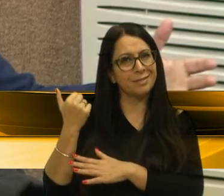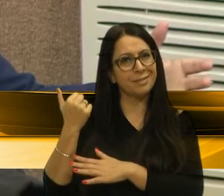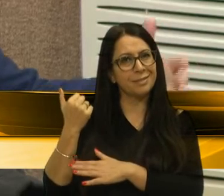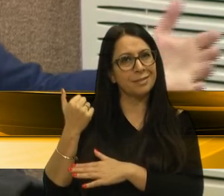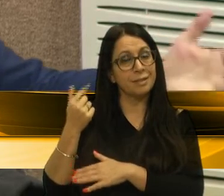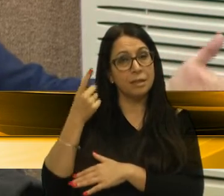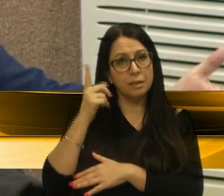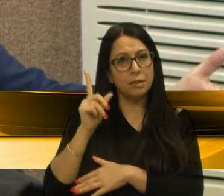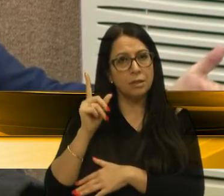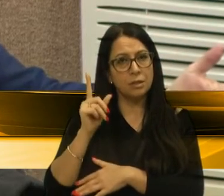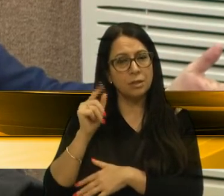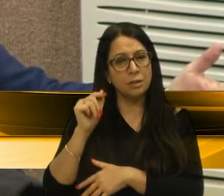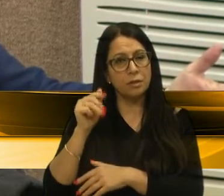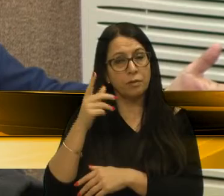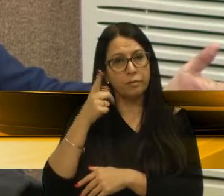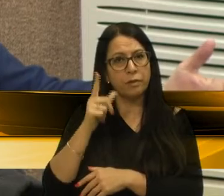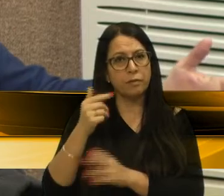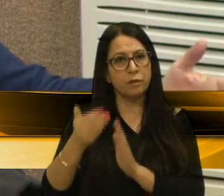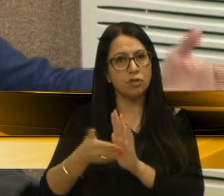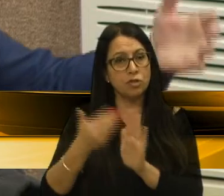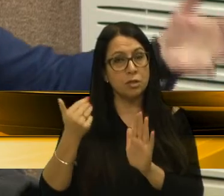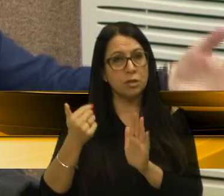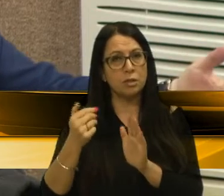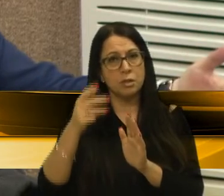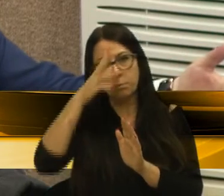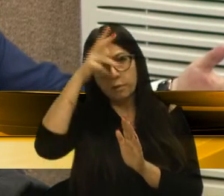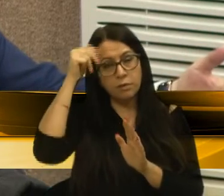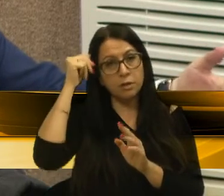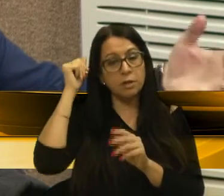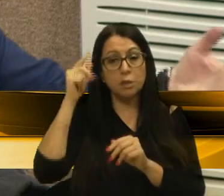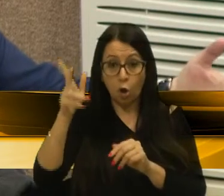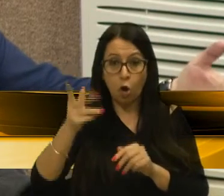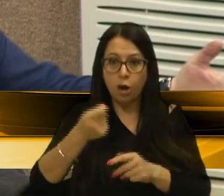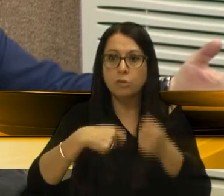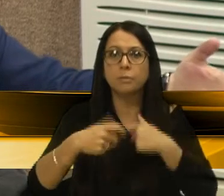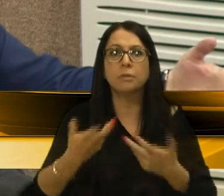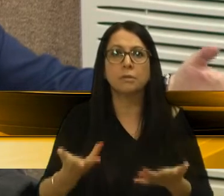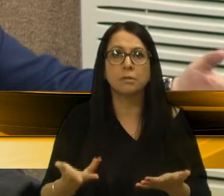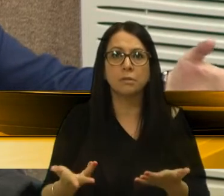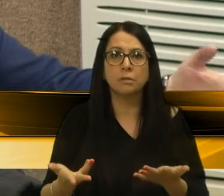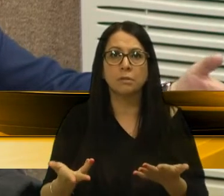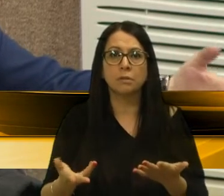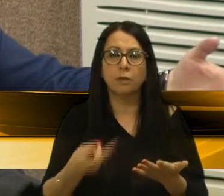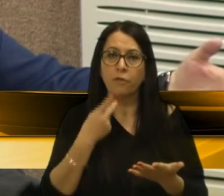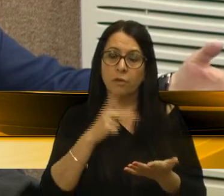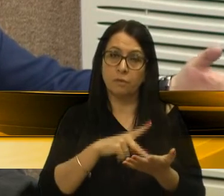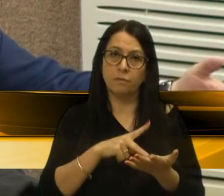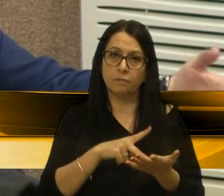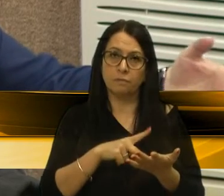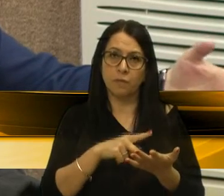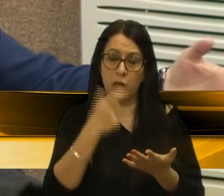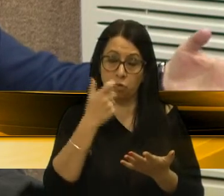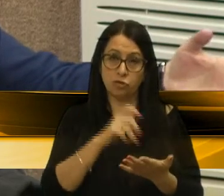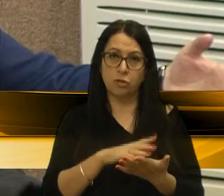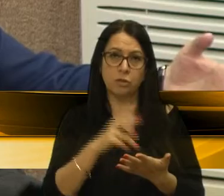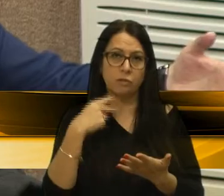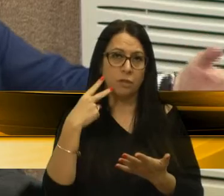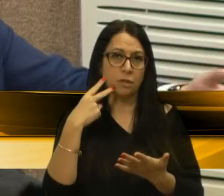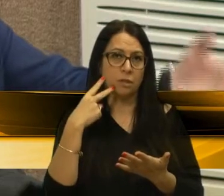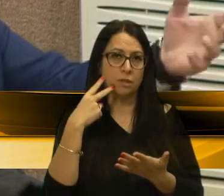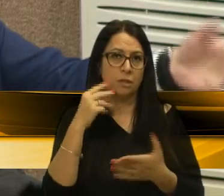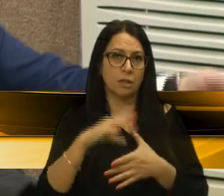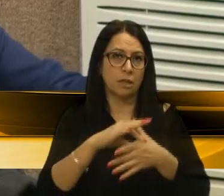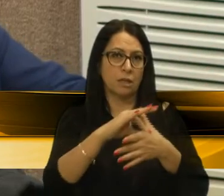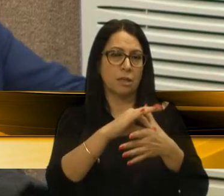foi retirada da da prefeitura então governo em governem eu sinceramente achei que o vereador líder do